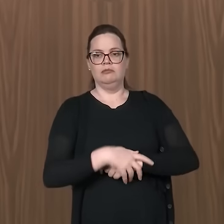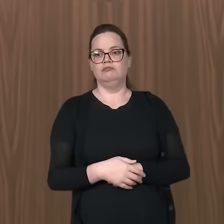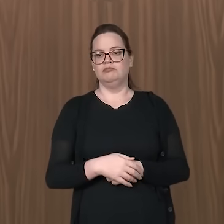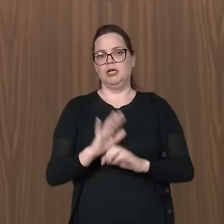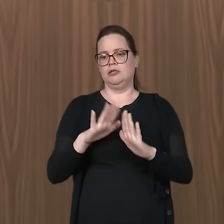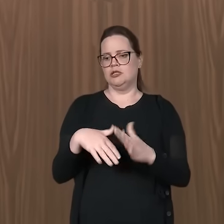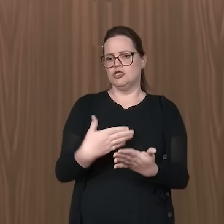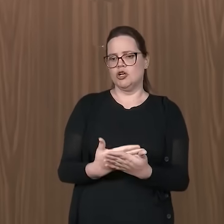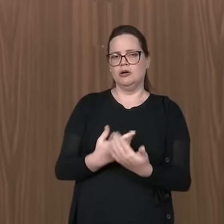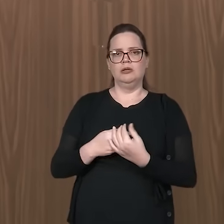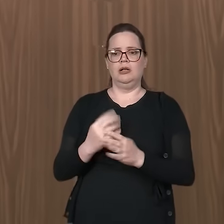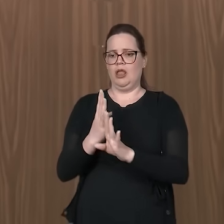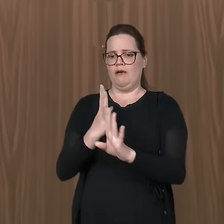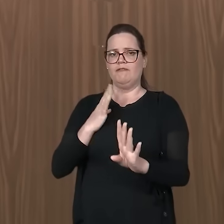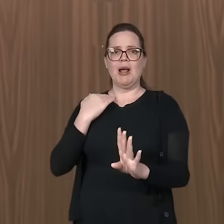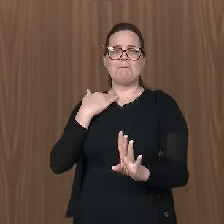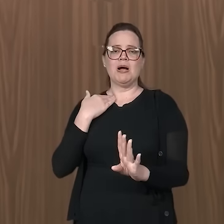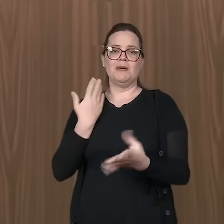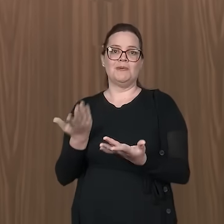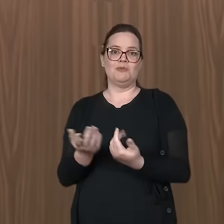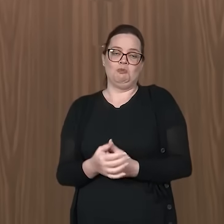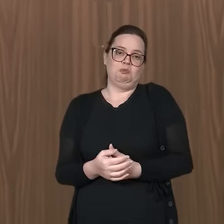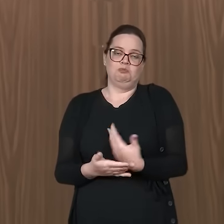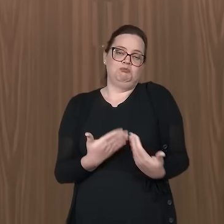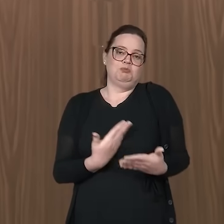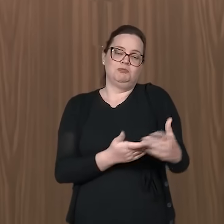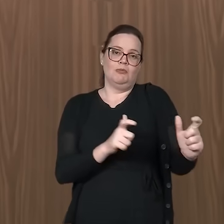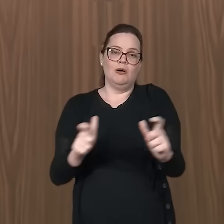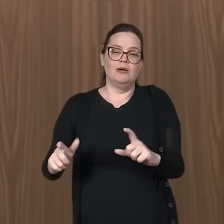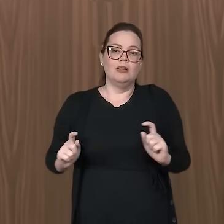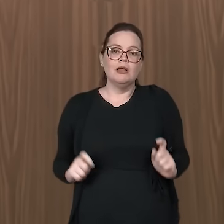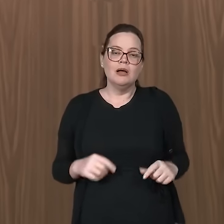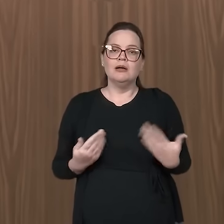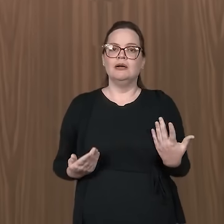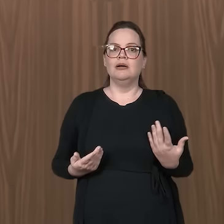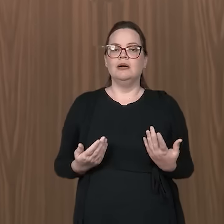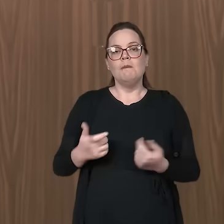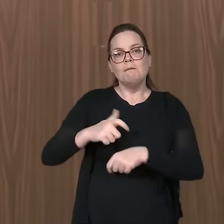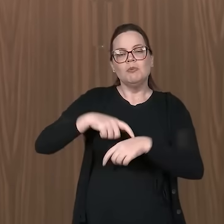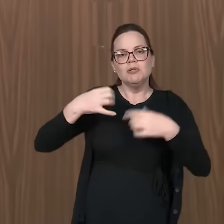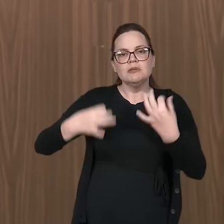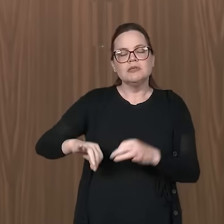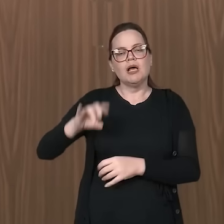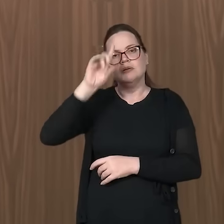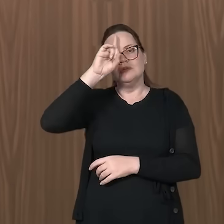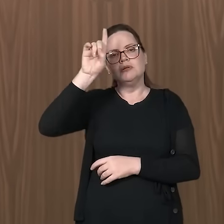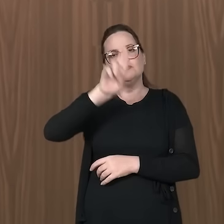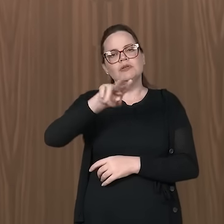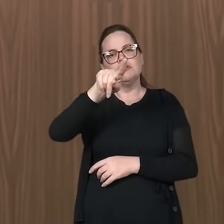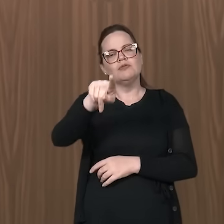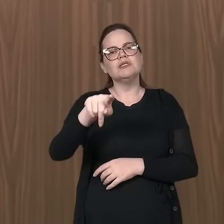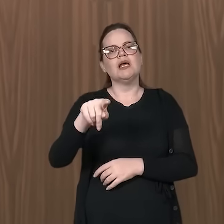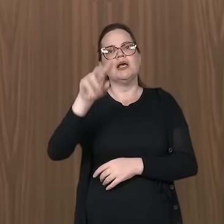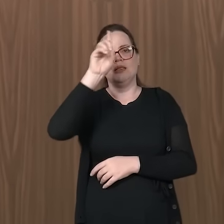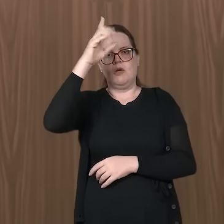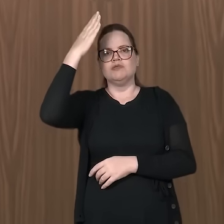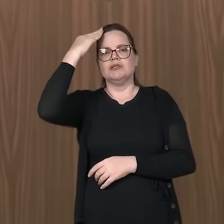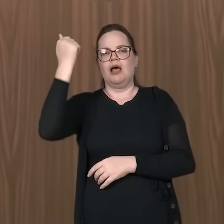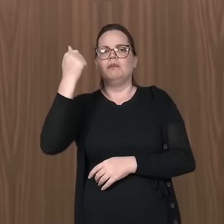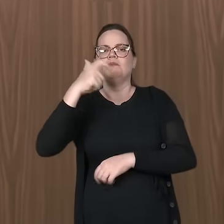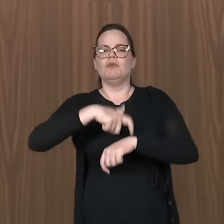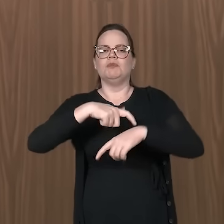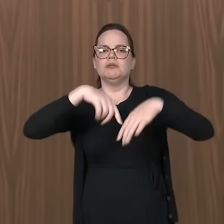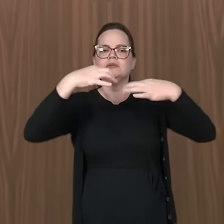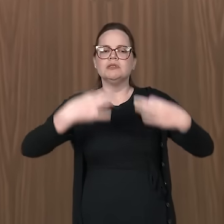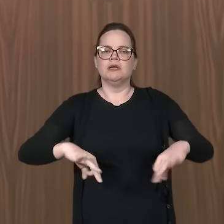na escola, na fila de um banco. O Senhor, Ele vai usar no momento em que Ele quiser, porque onde Ele entender que é